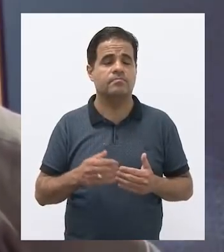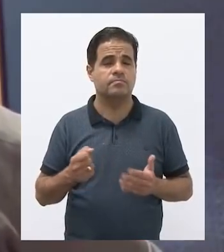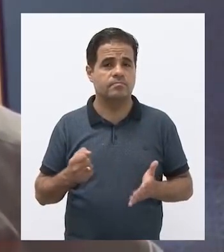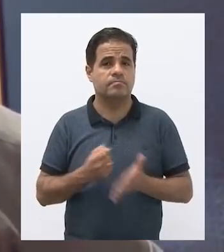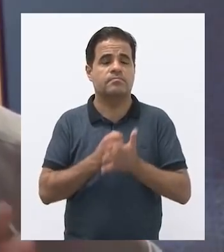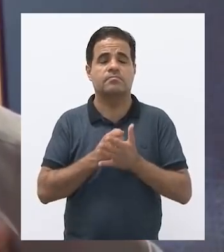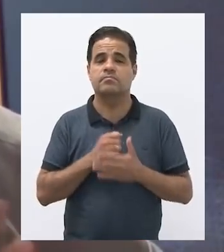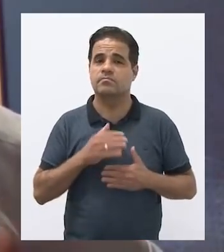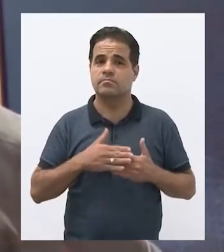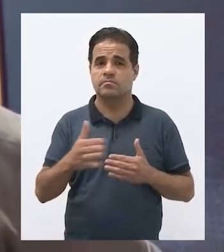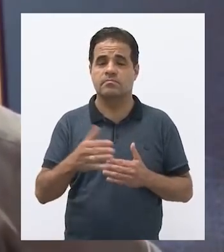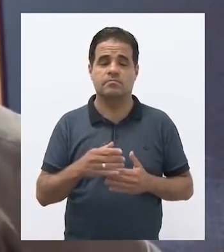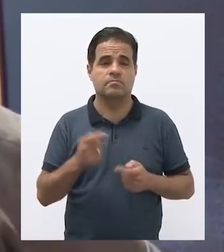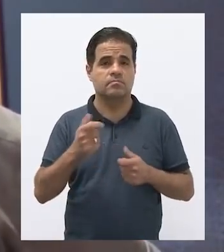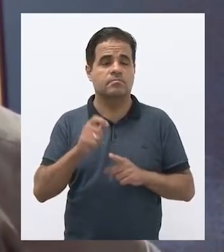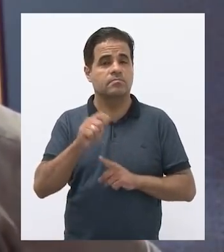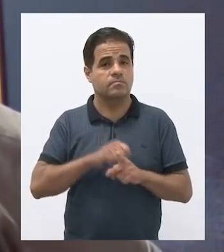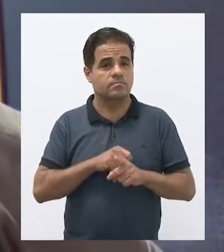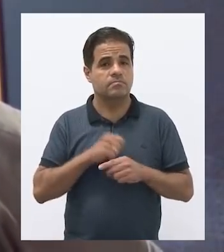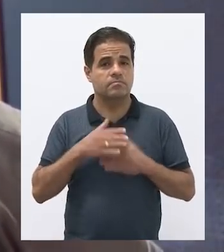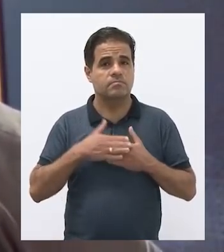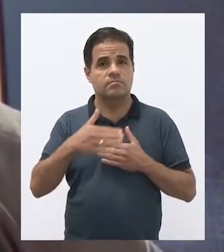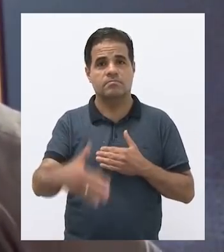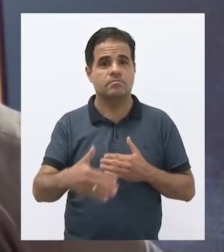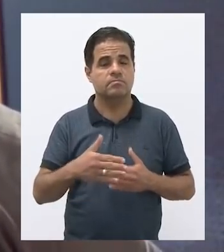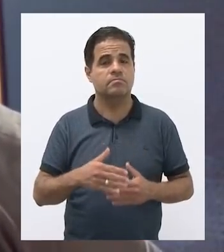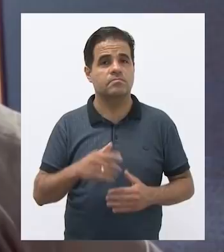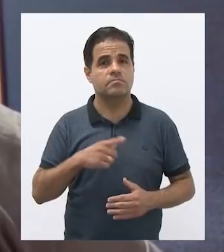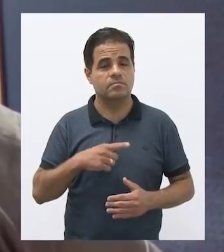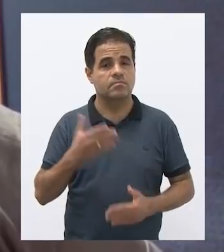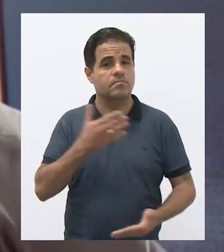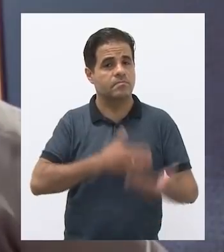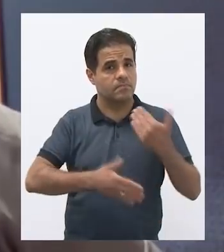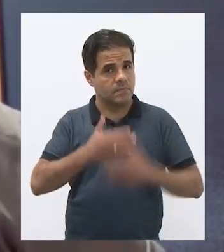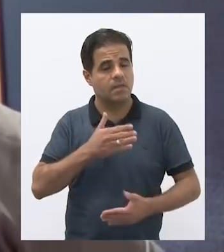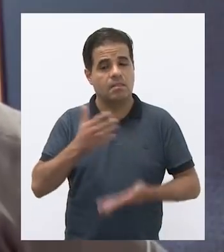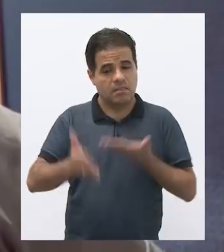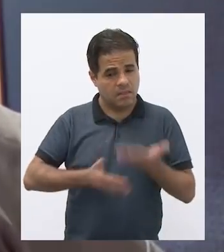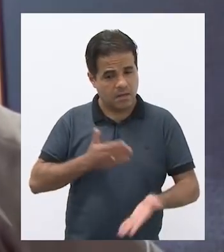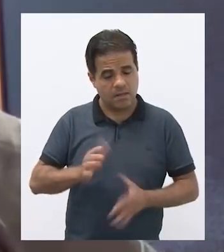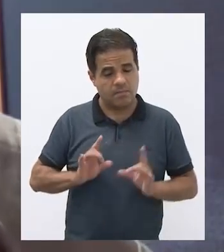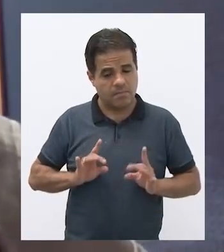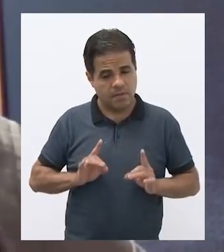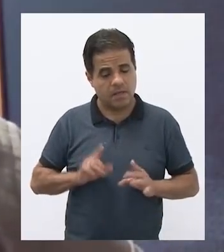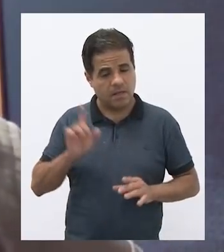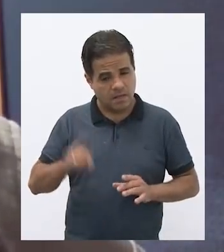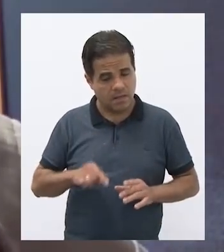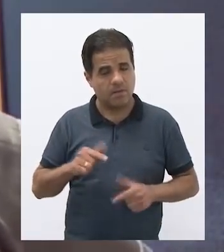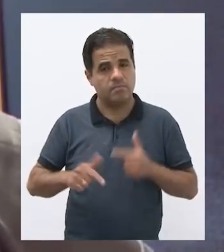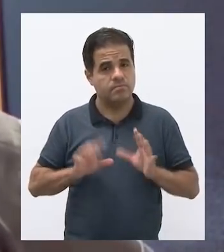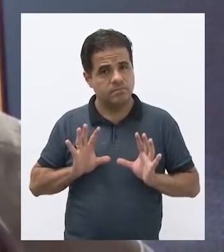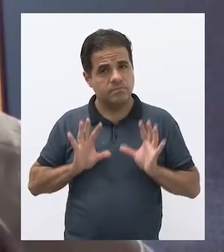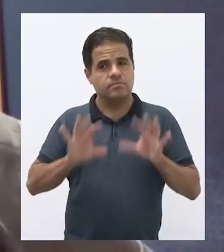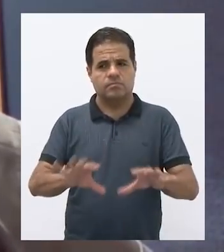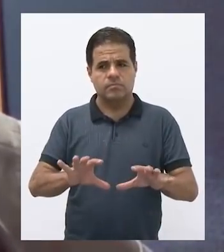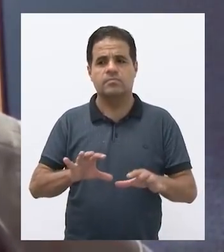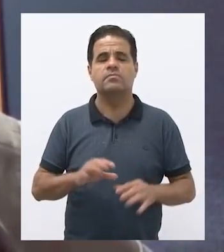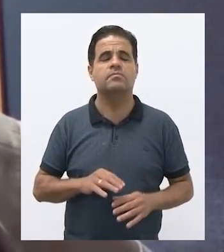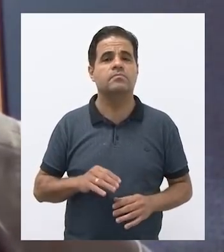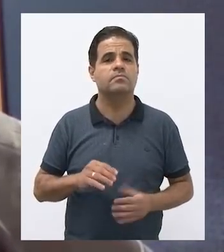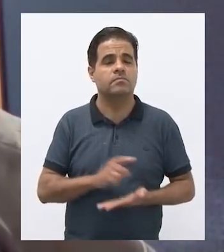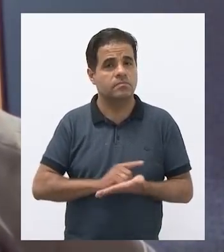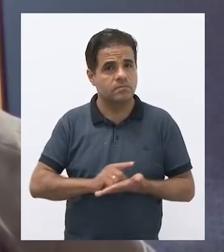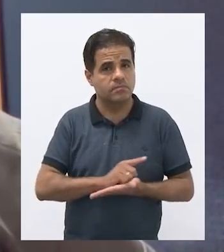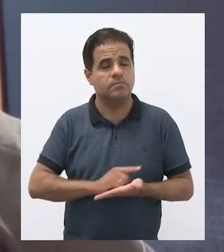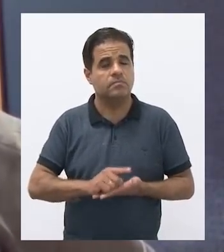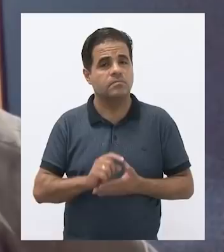há poucos meses atrás, que tratava exclusivamente do impacto da digitalização